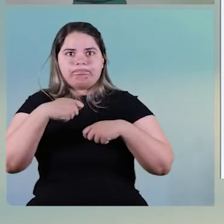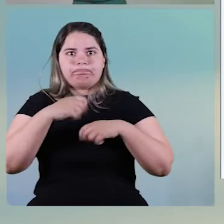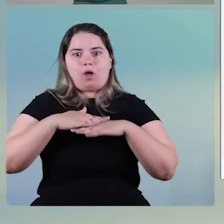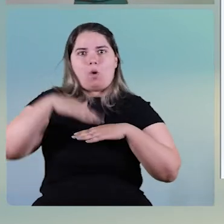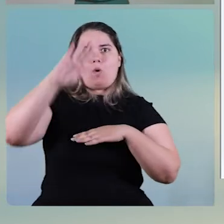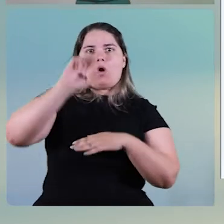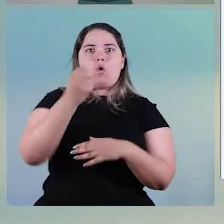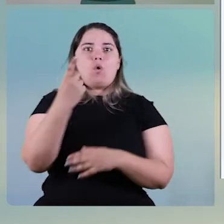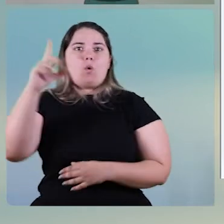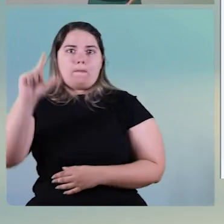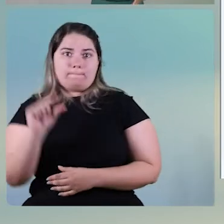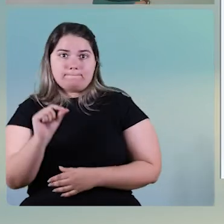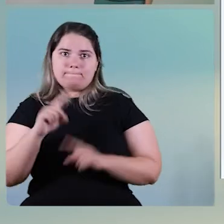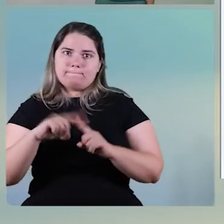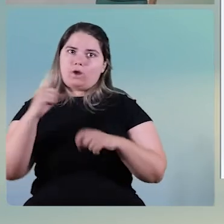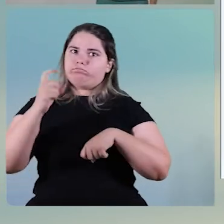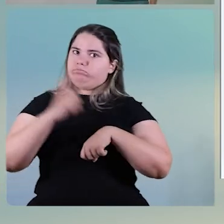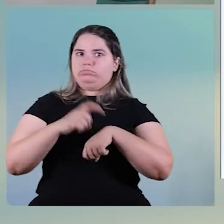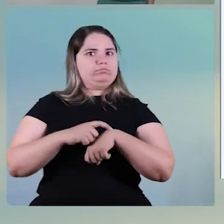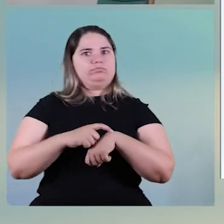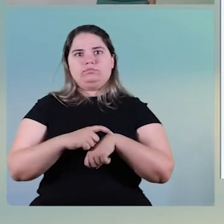tempo só faz crescer.